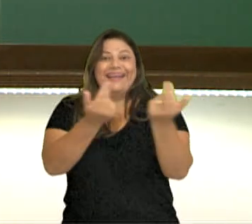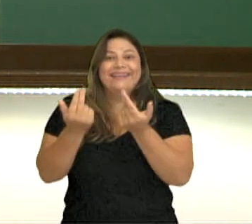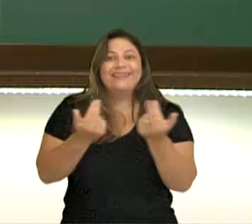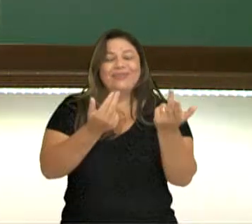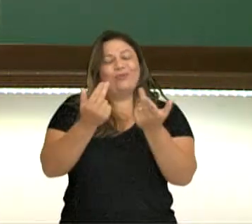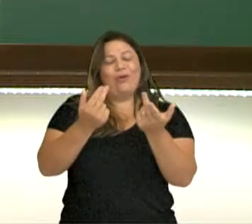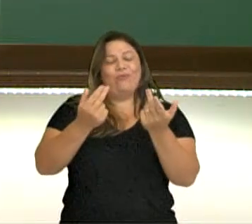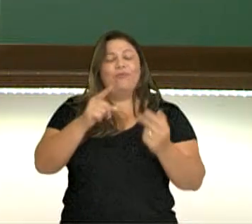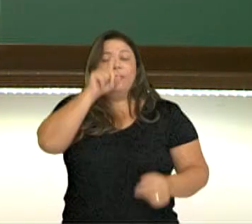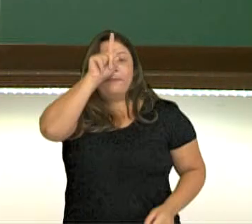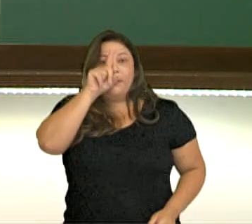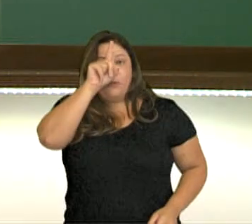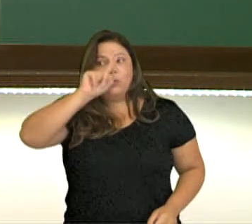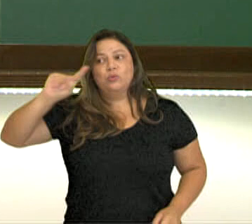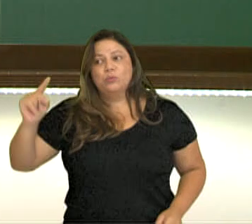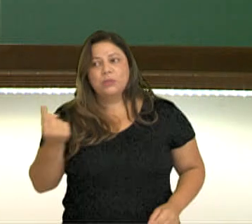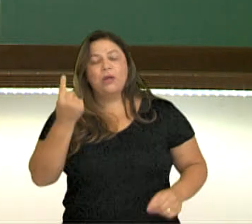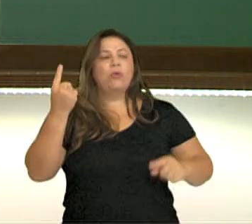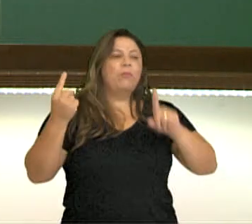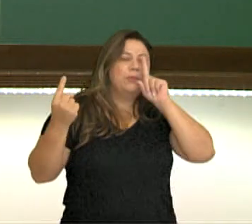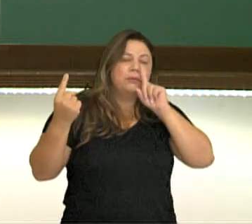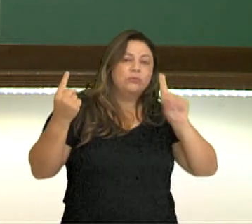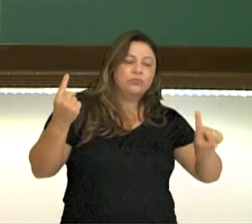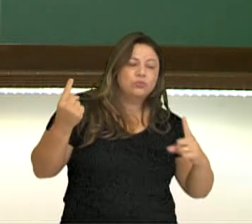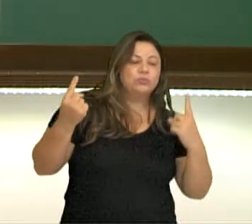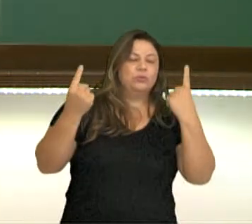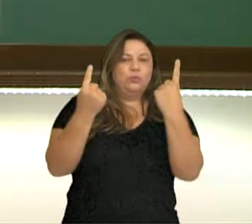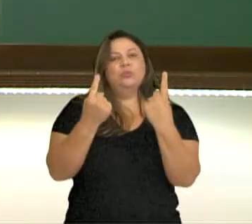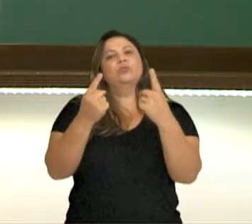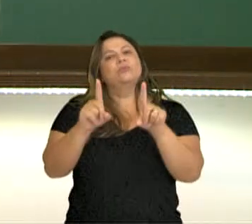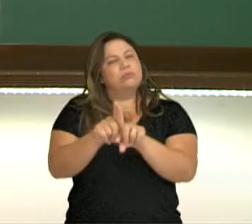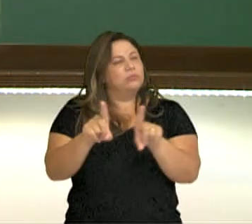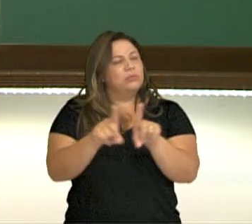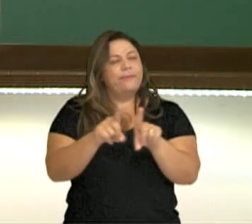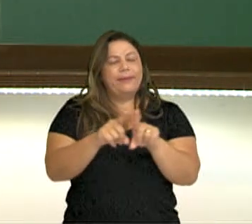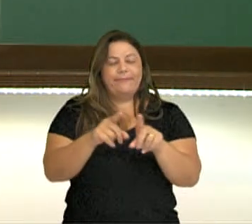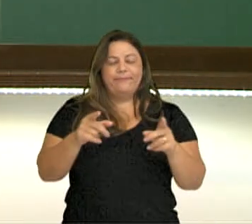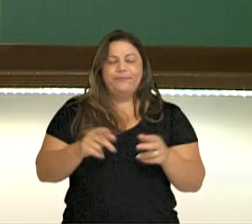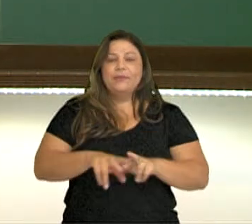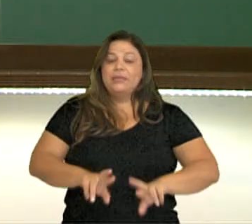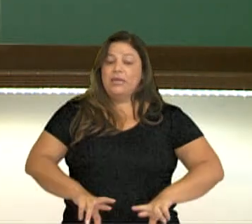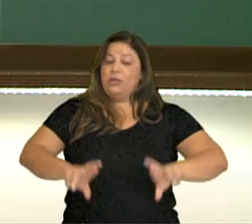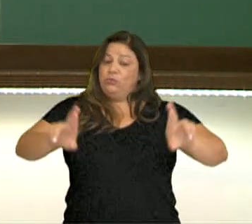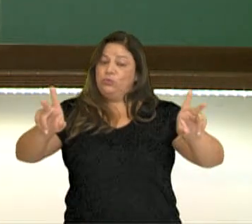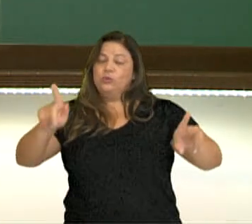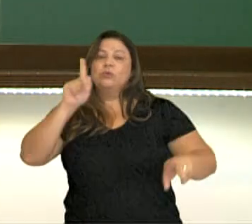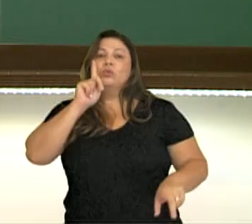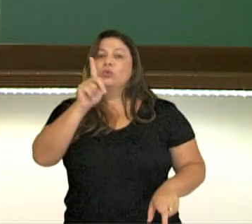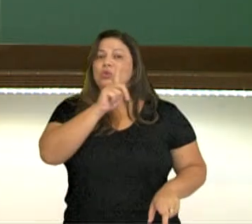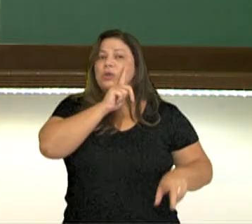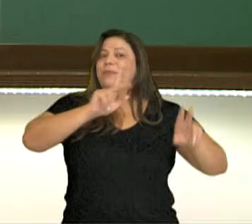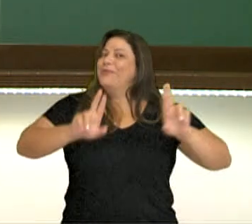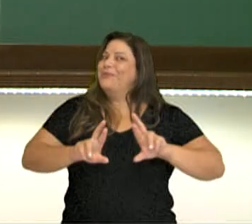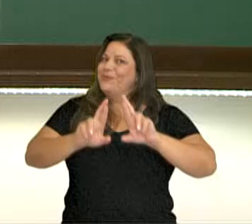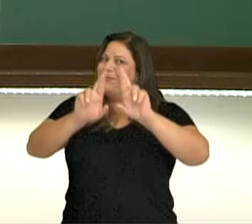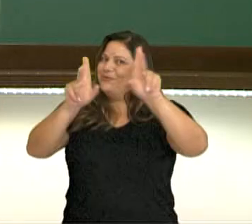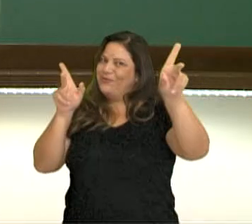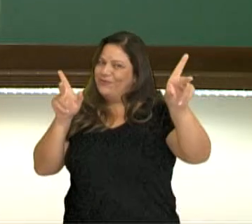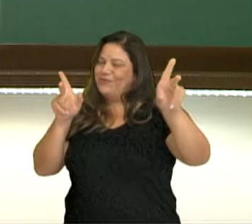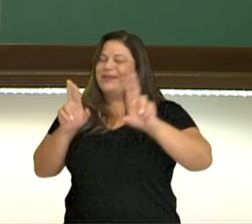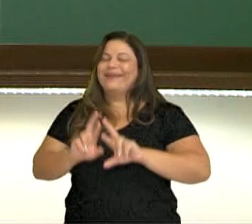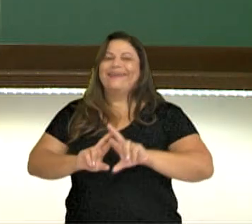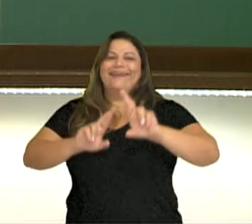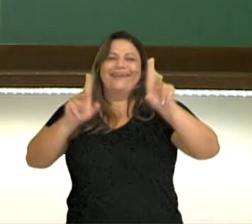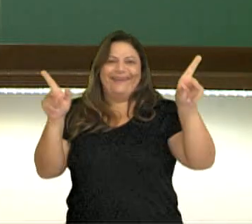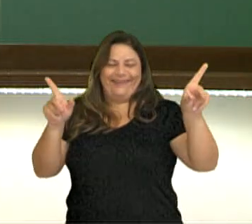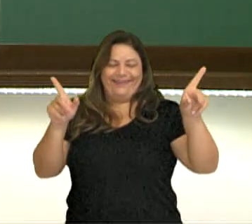para um, foi grave para o outro também. Eles fizeram a mesma pesquisa com os gêmeos dizigóticos ou fraternos, que são aqueles que não são clones, né, que veio